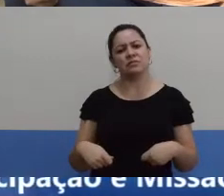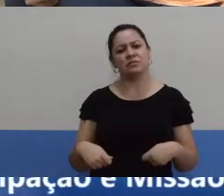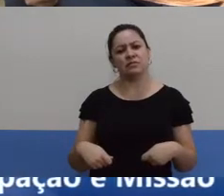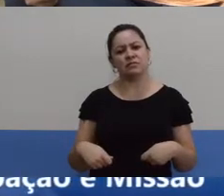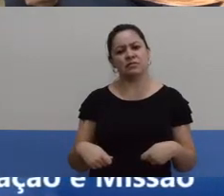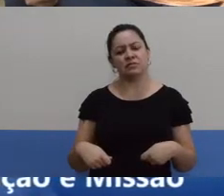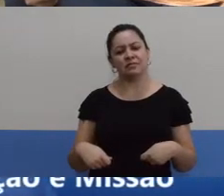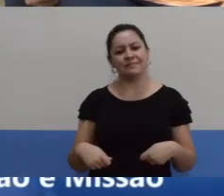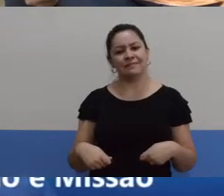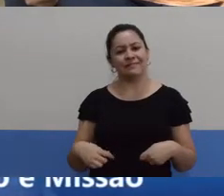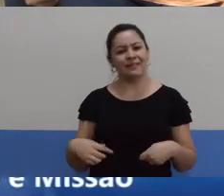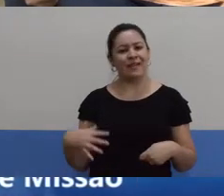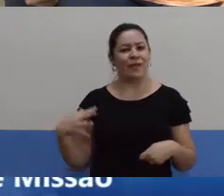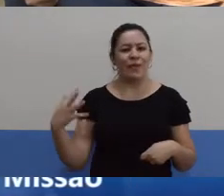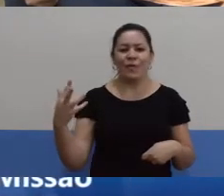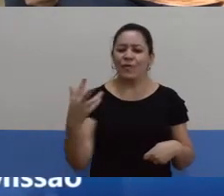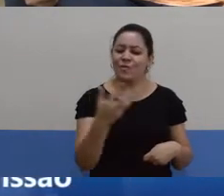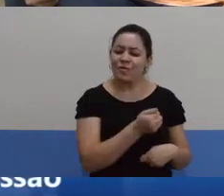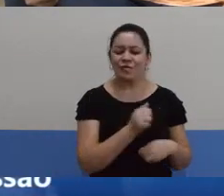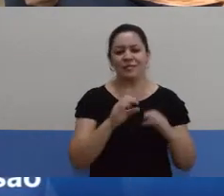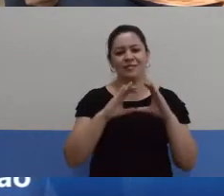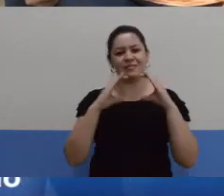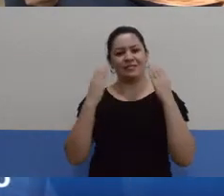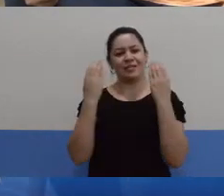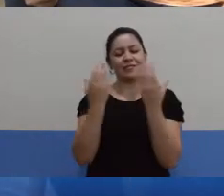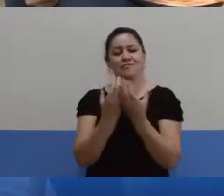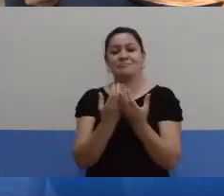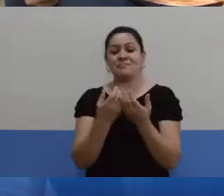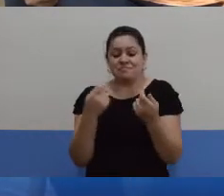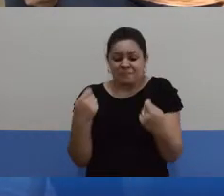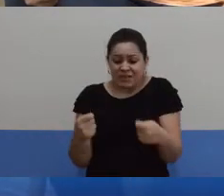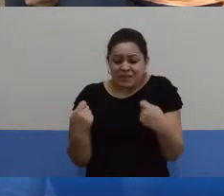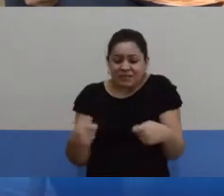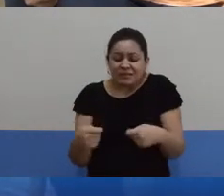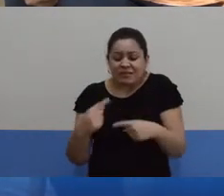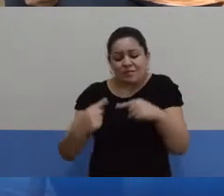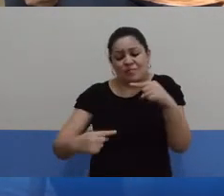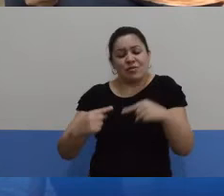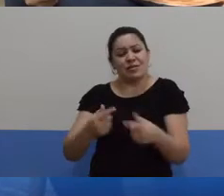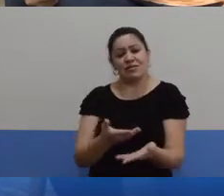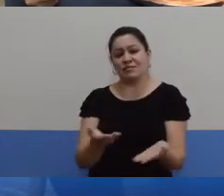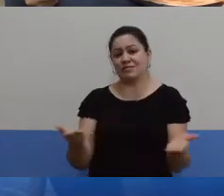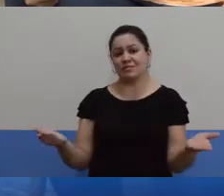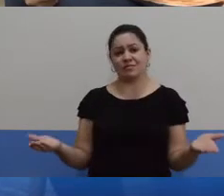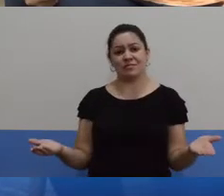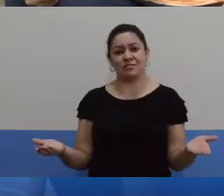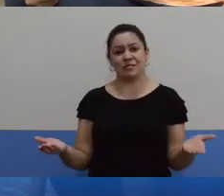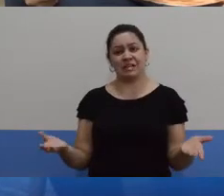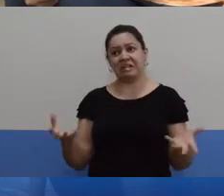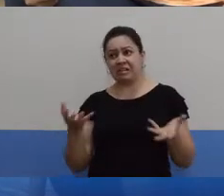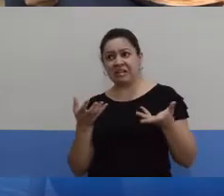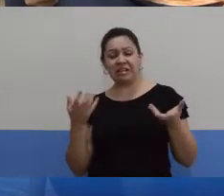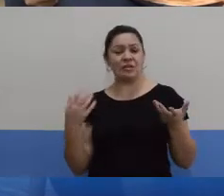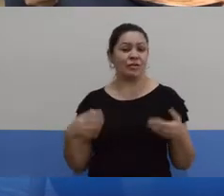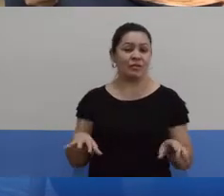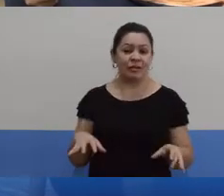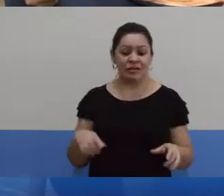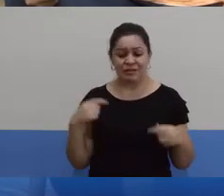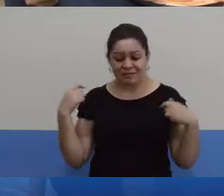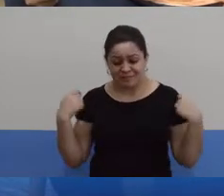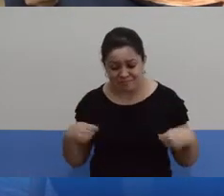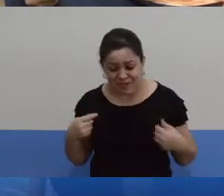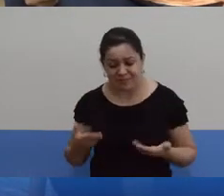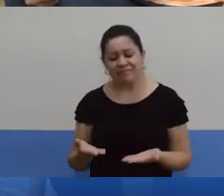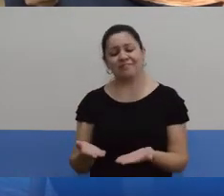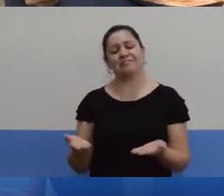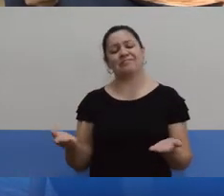políticos, porque toda a comunidade depende dos políticos, querendo ou não. É por aí que passa